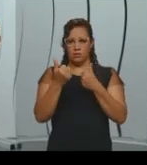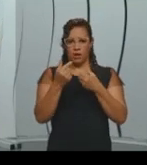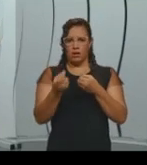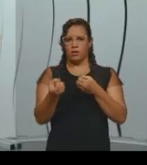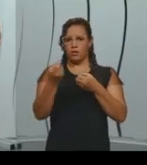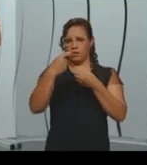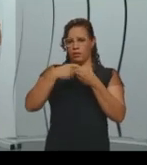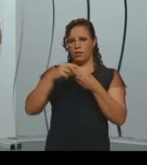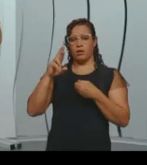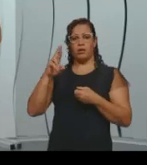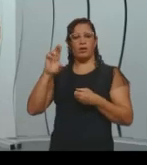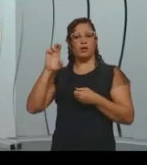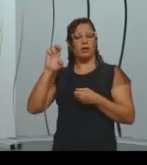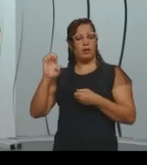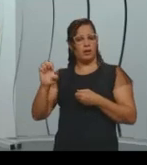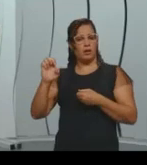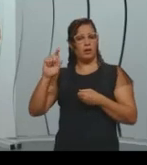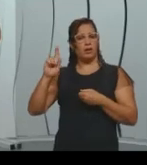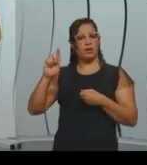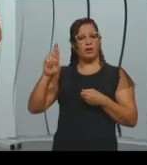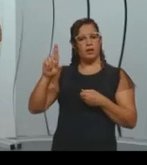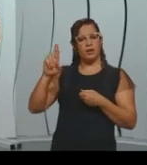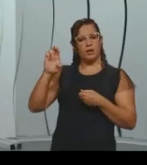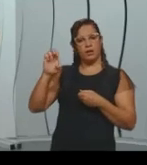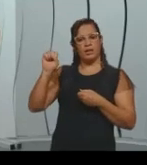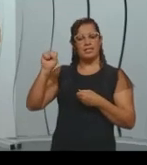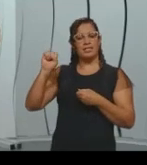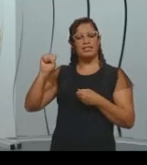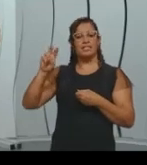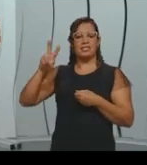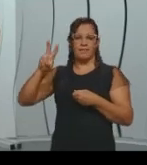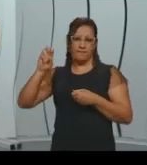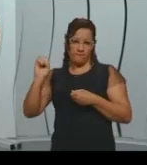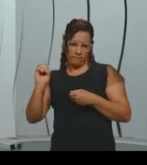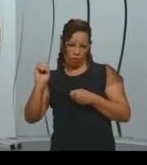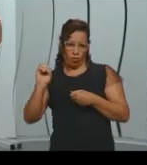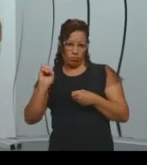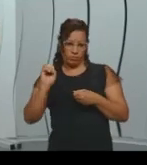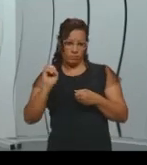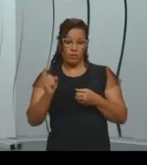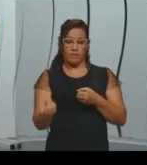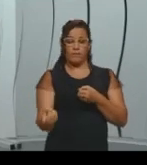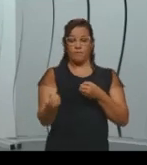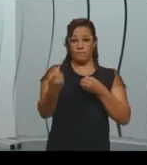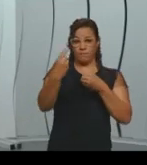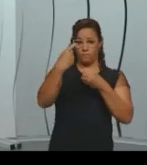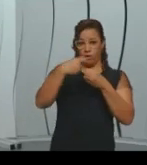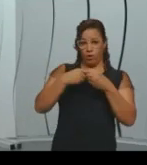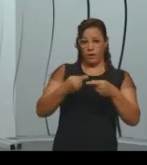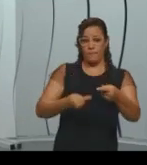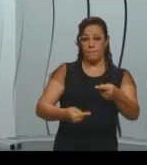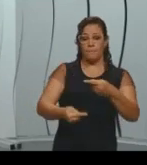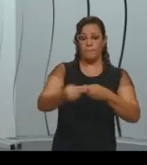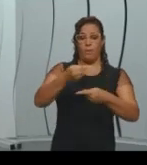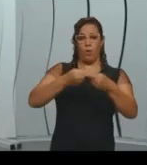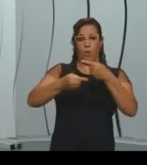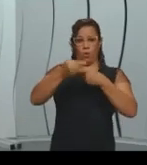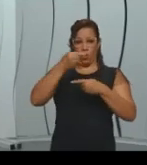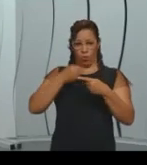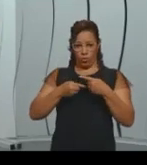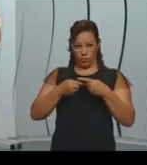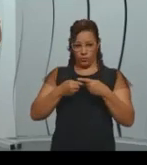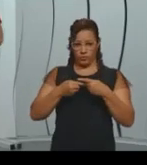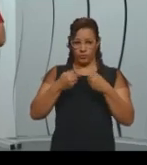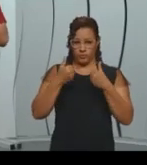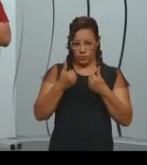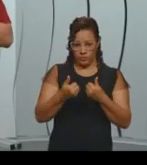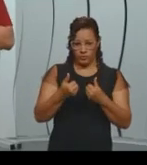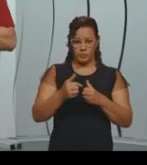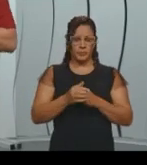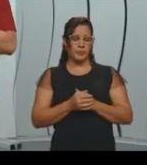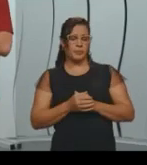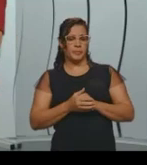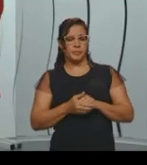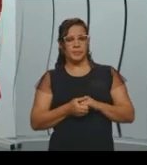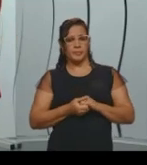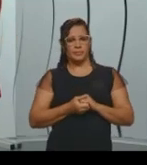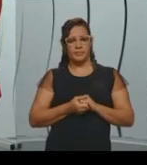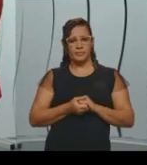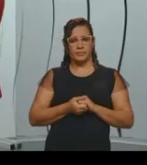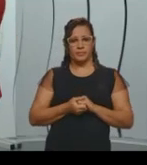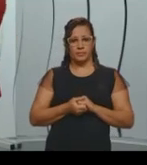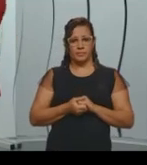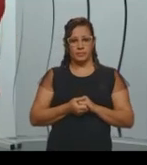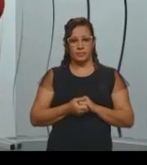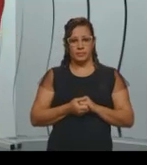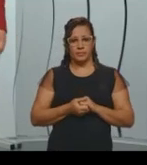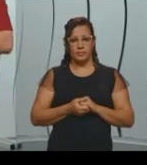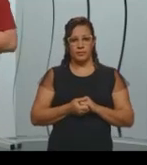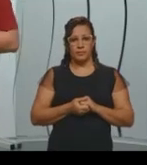ou regressivo. Alguns autores falam de um jeito ou do outro. Não tem problema algum você falar um ou outro termo, tá bom?